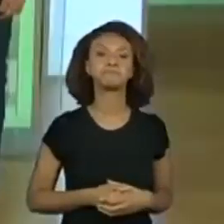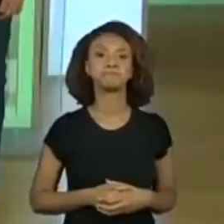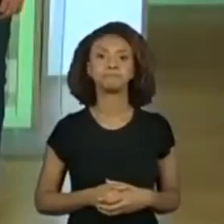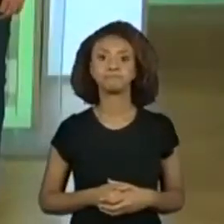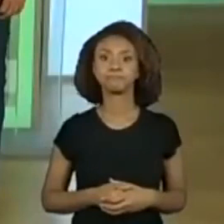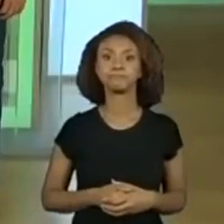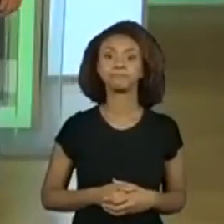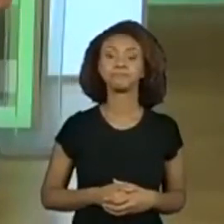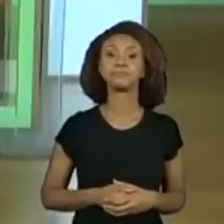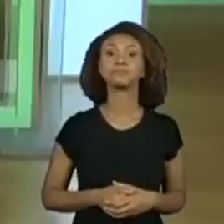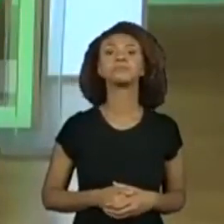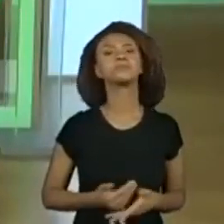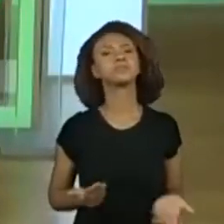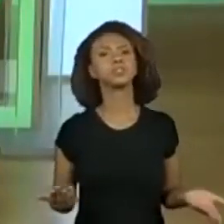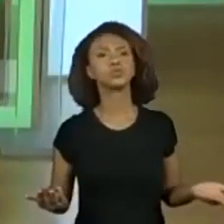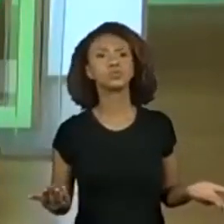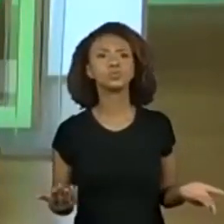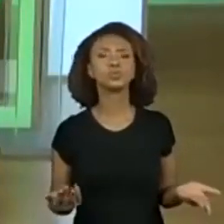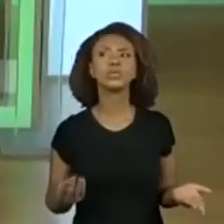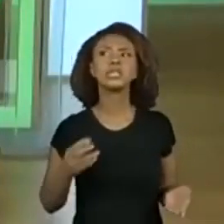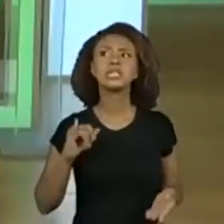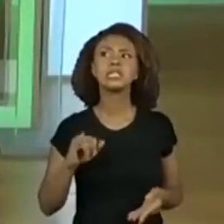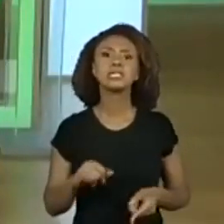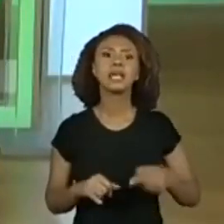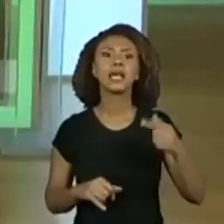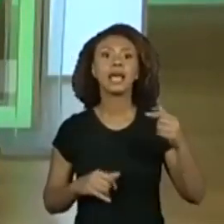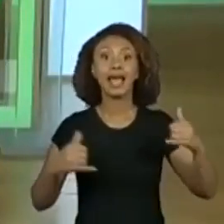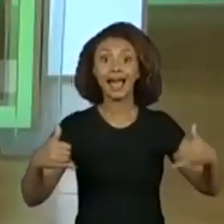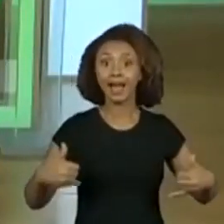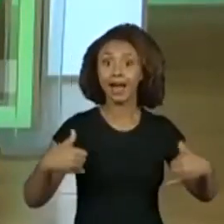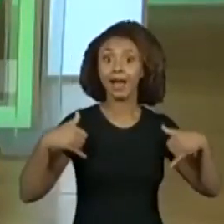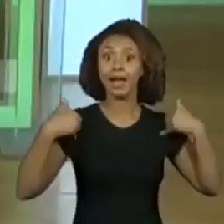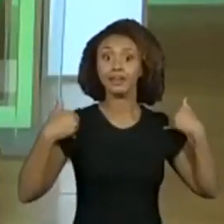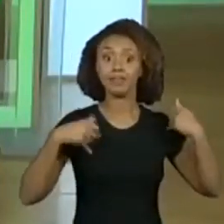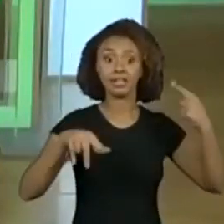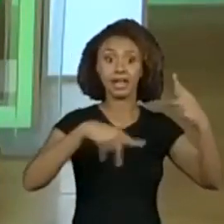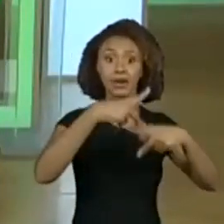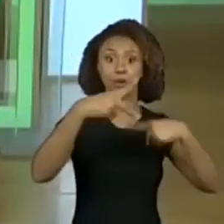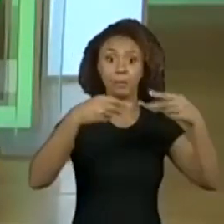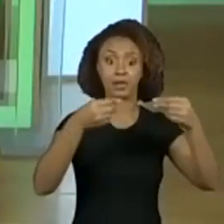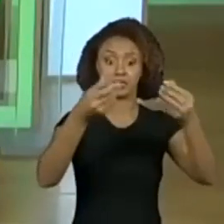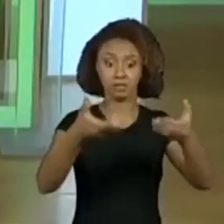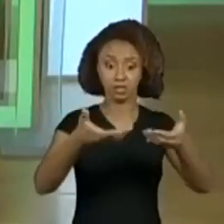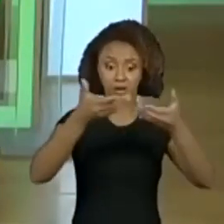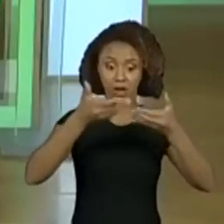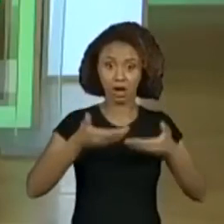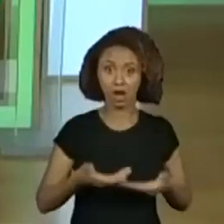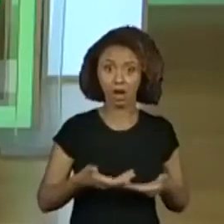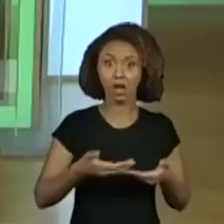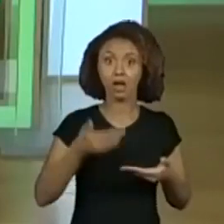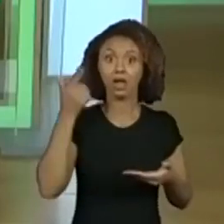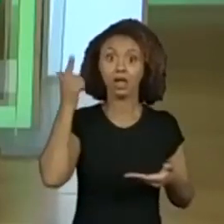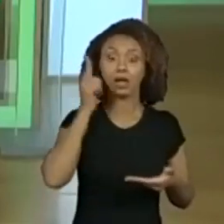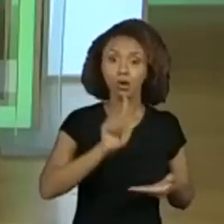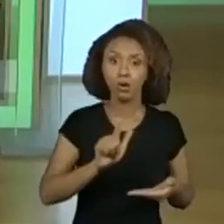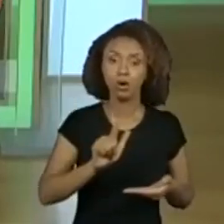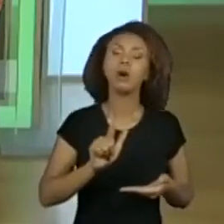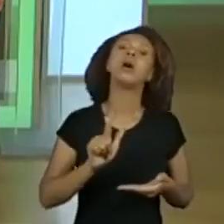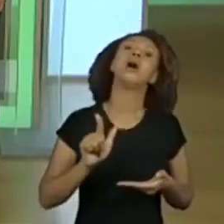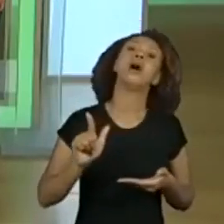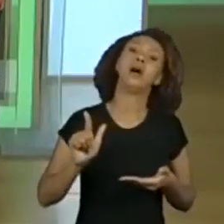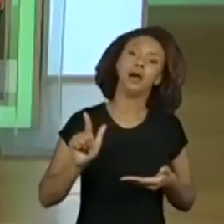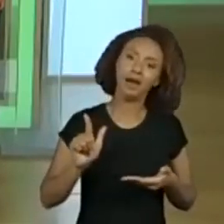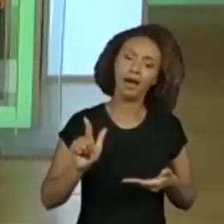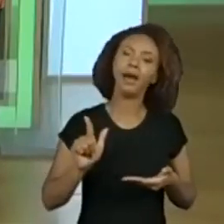bem então se ele ganhou alguns no seu aniversário e nós também Já percebemos